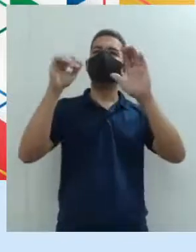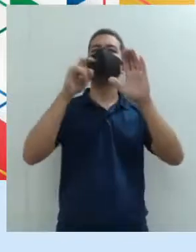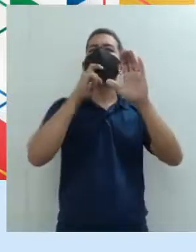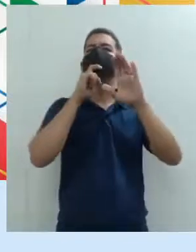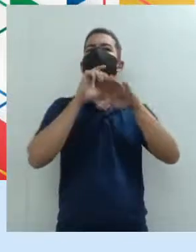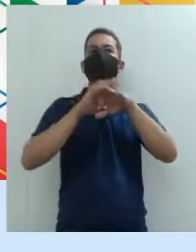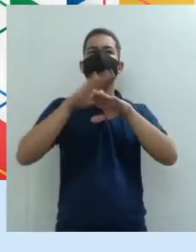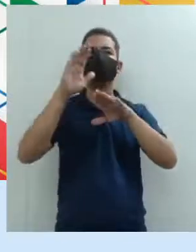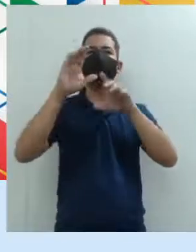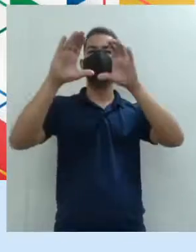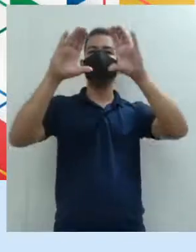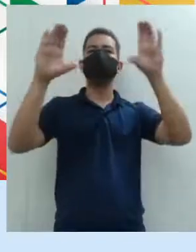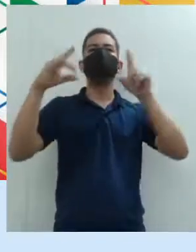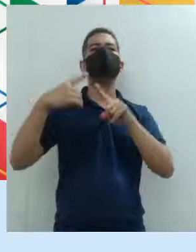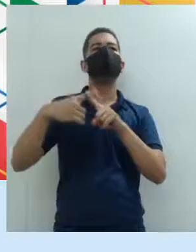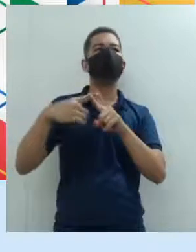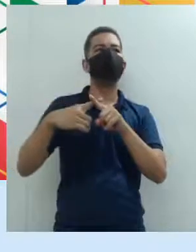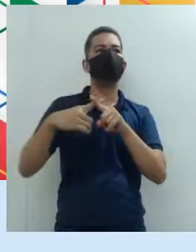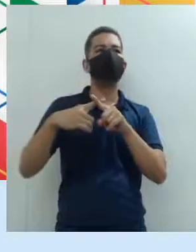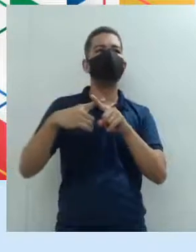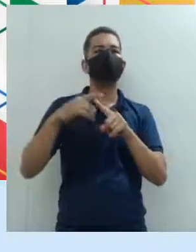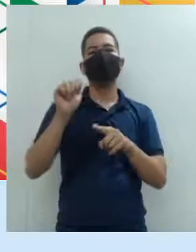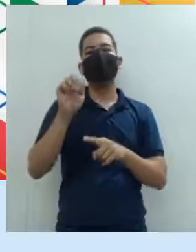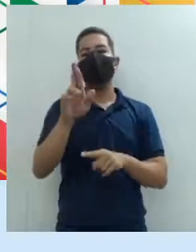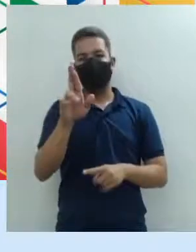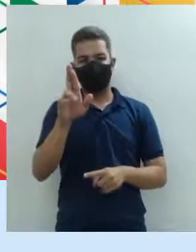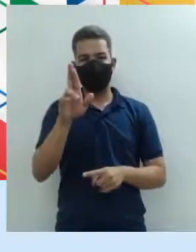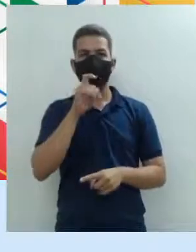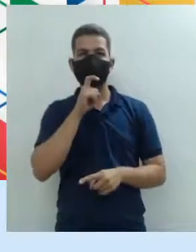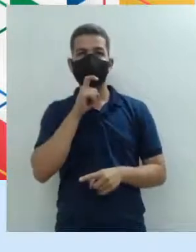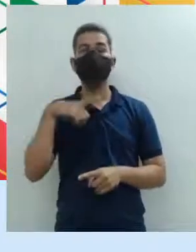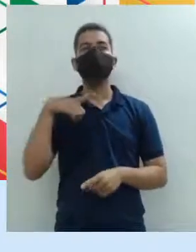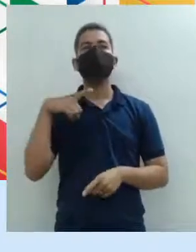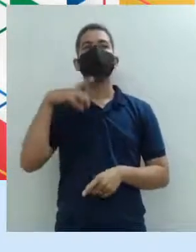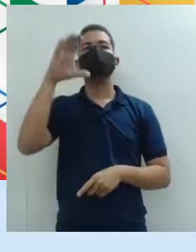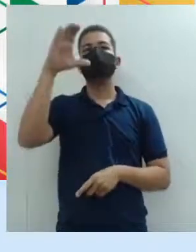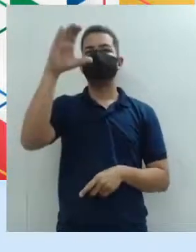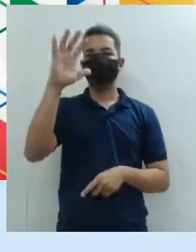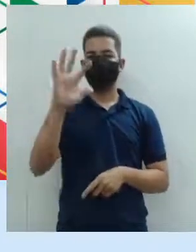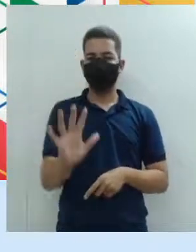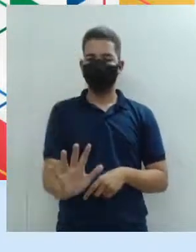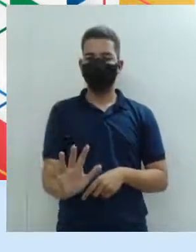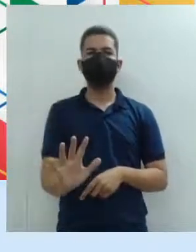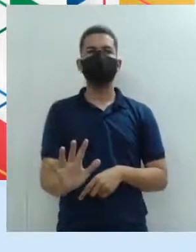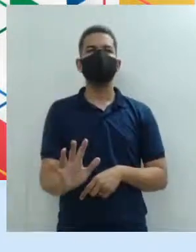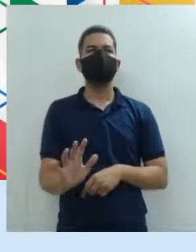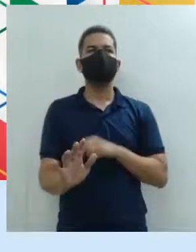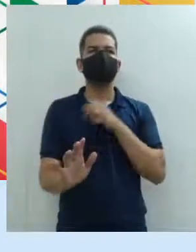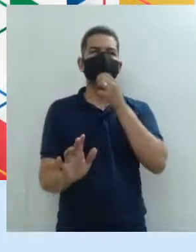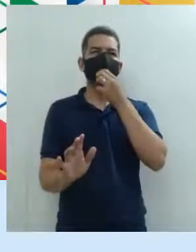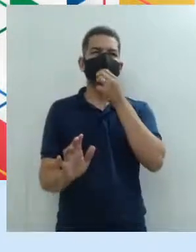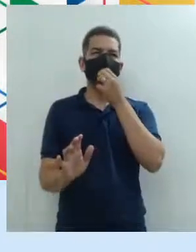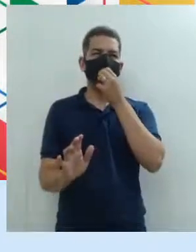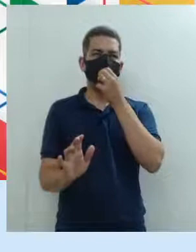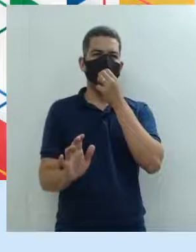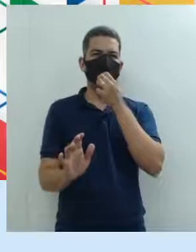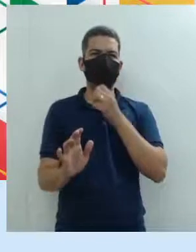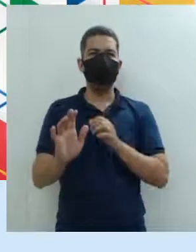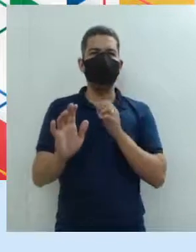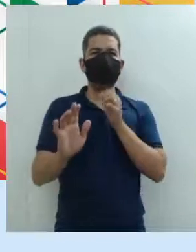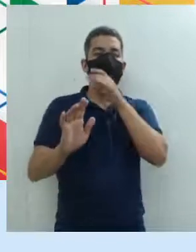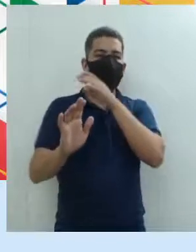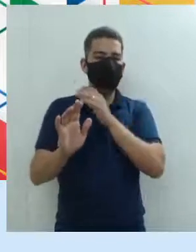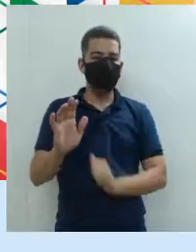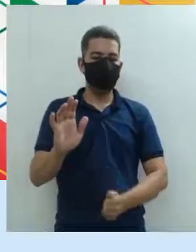Então, porque ele está em cima, o ar frio do congelador, ele desce, né? Durante todo o corpo da minha geladeira ali. E aí eu vou ter que o ar